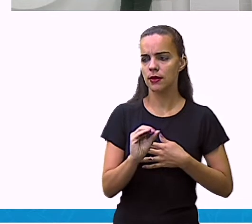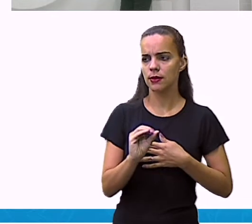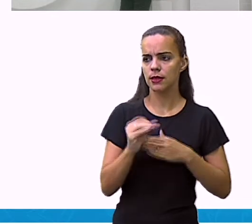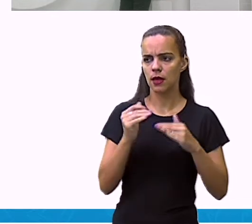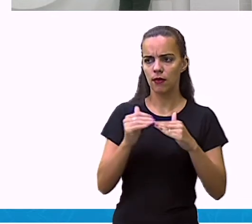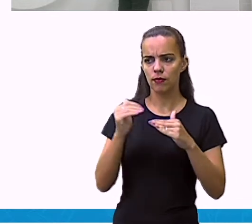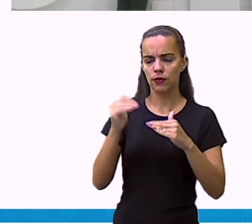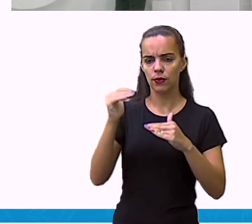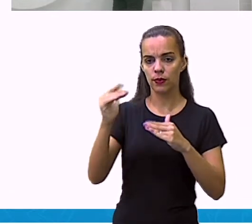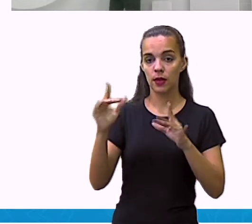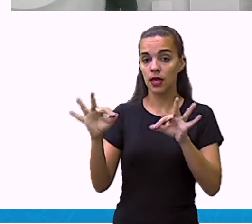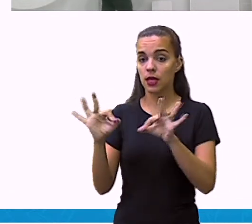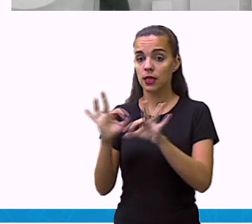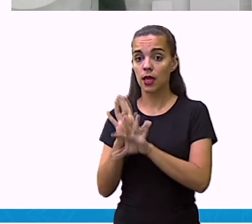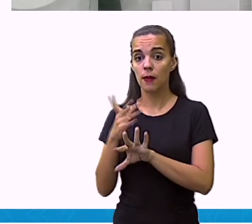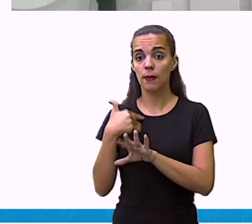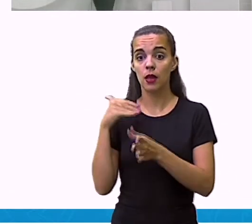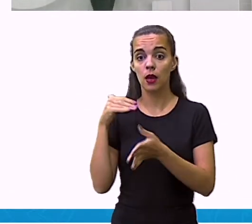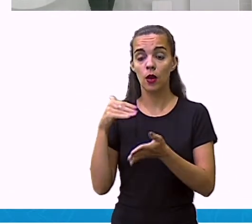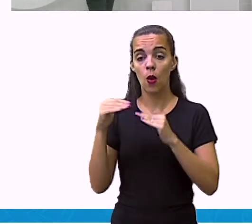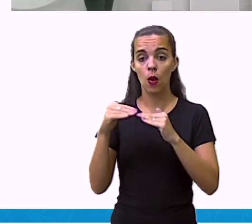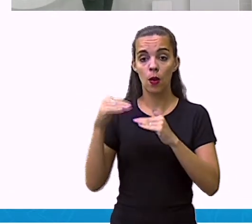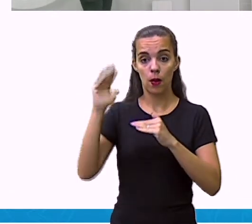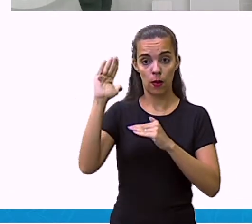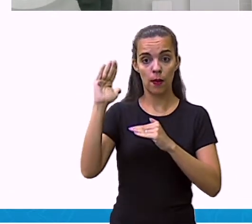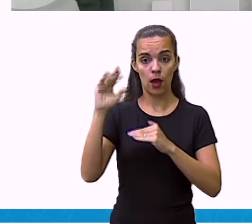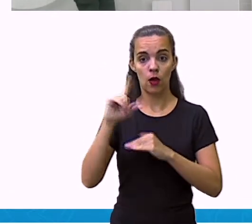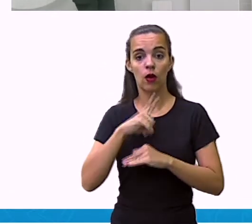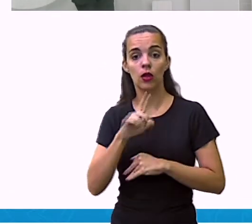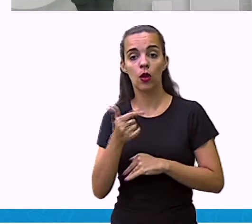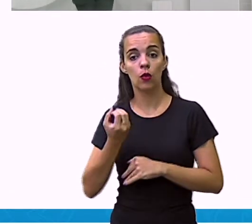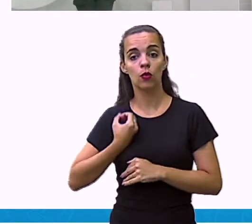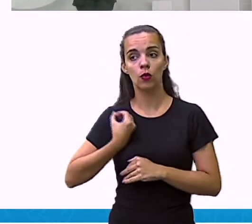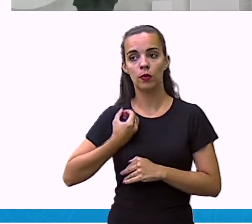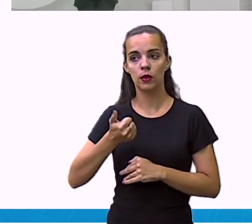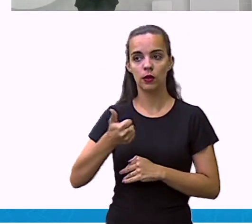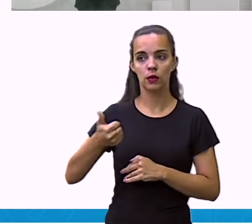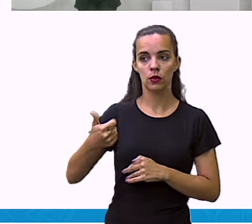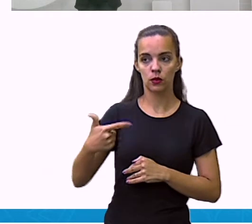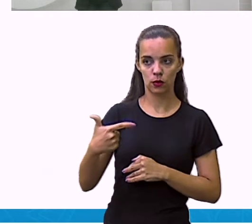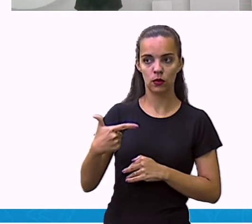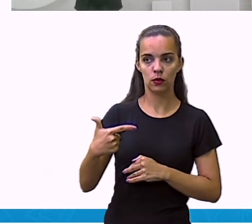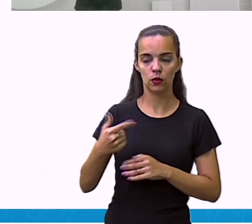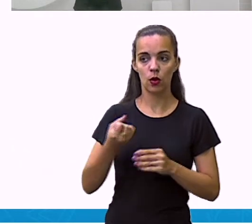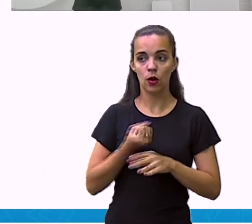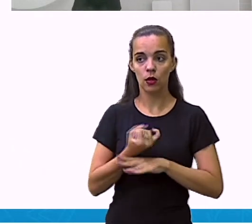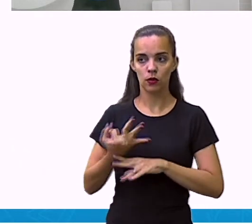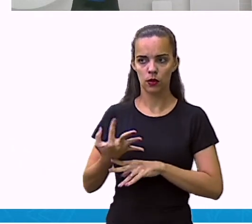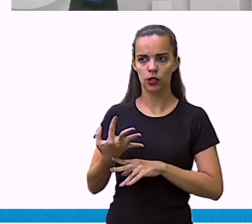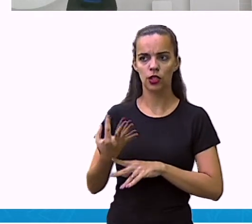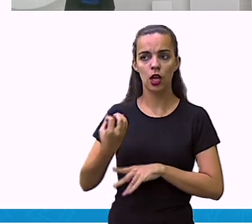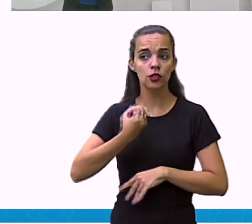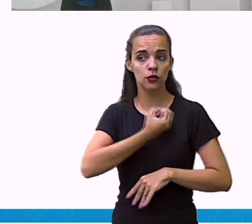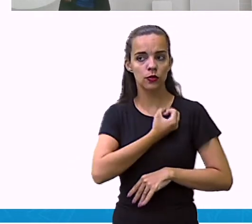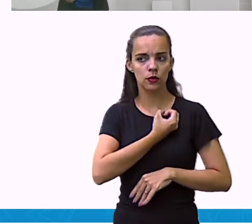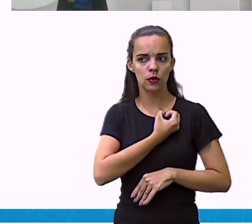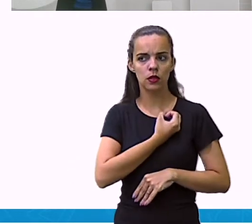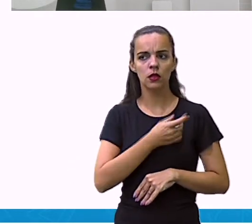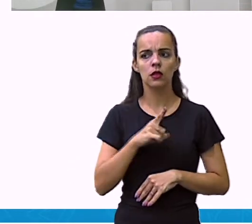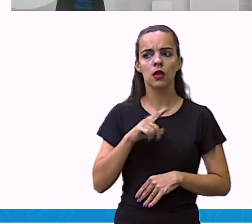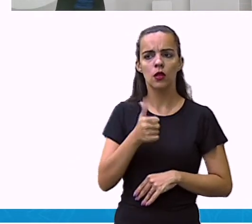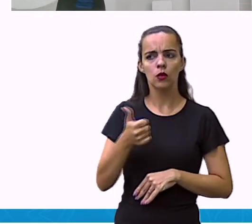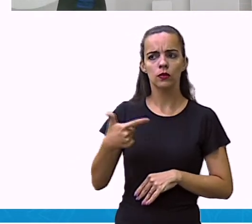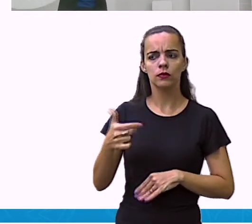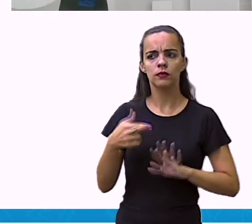número maior. 12, quando falamos de quantidade em números, o 12,